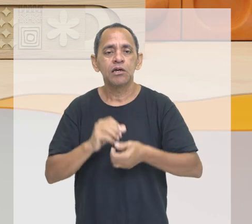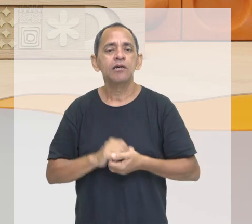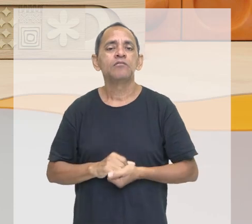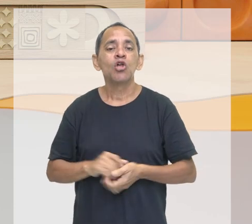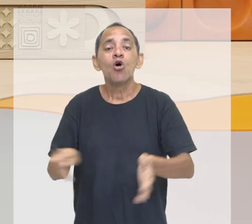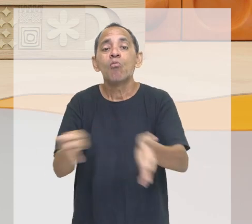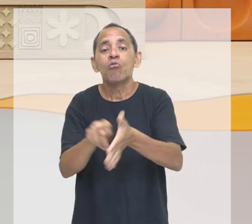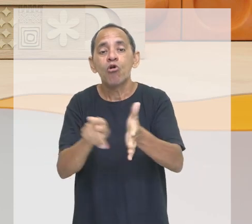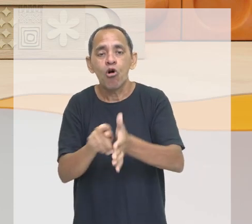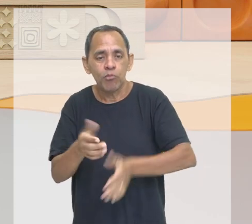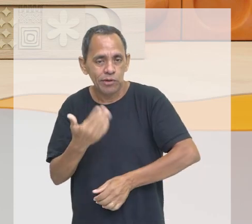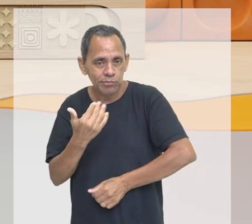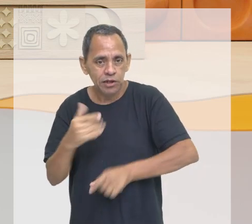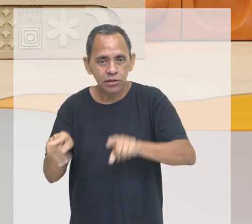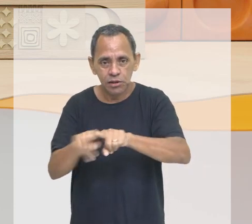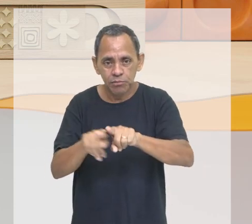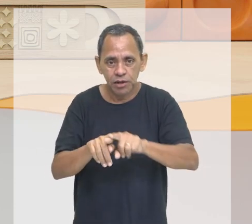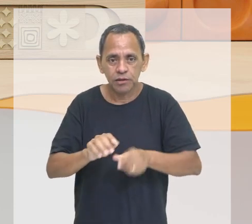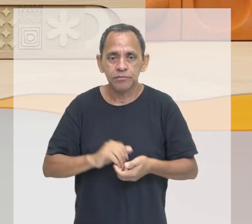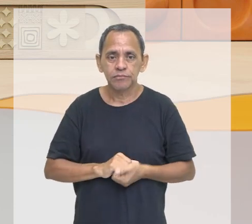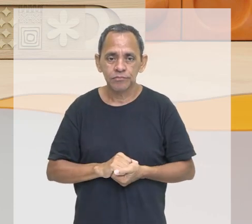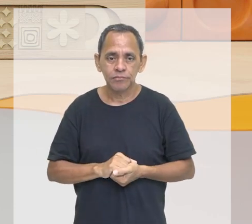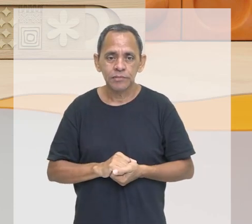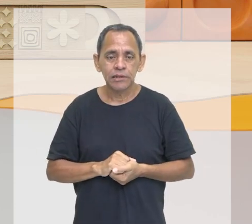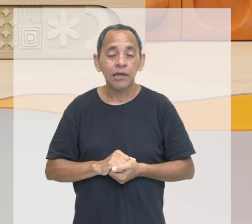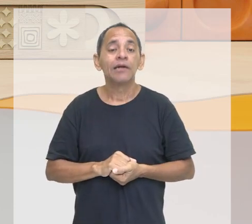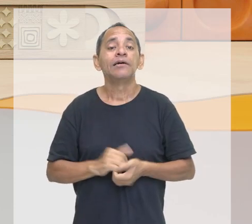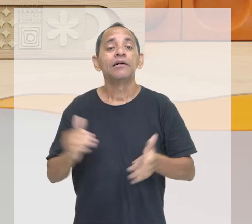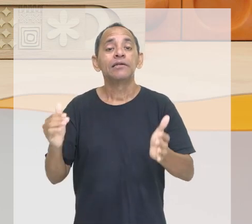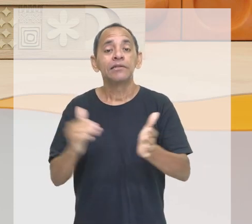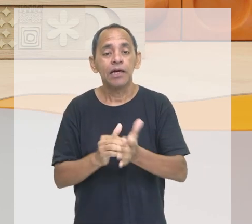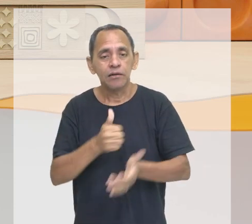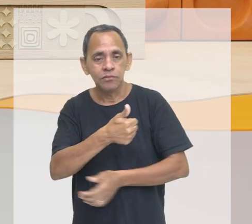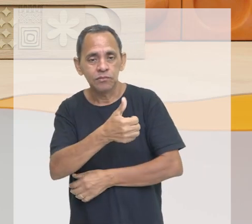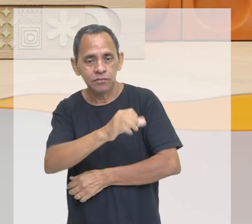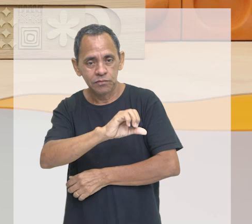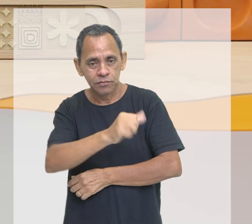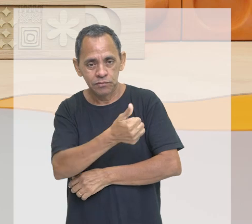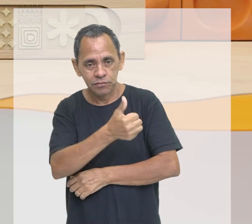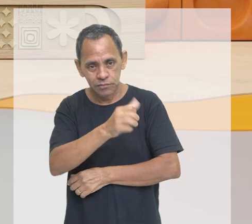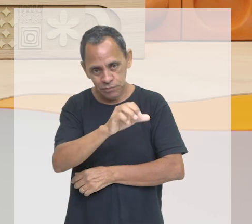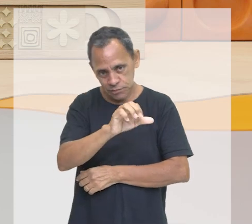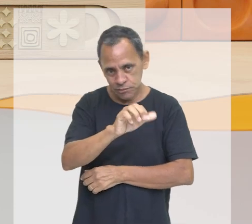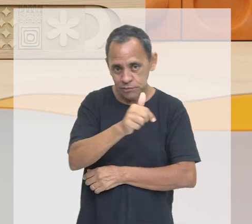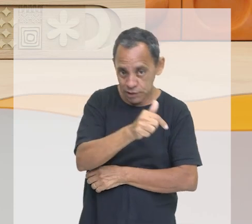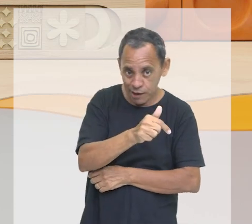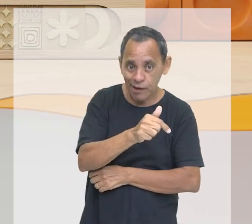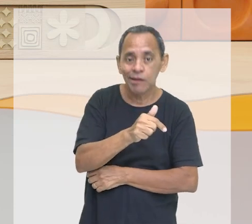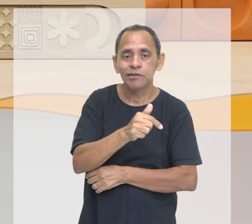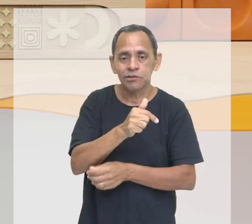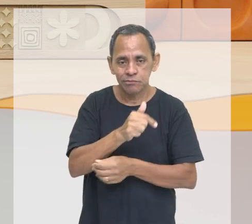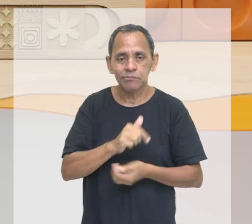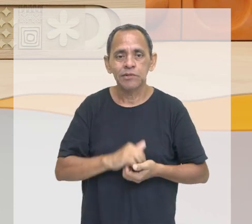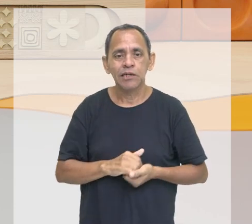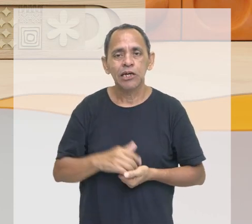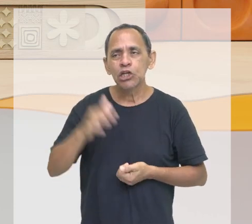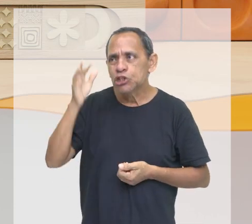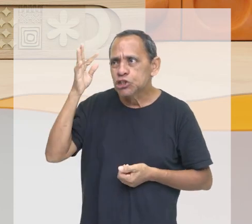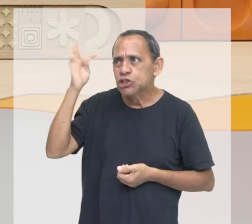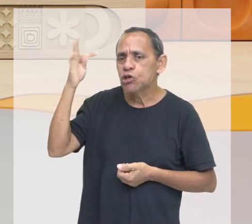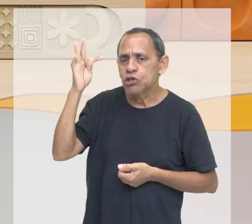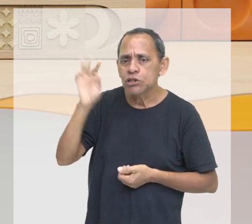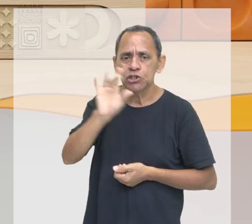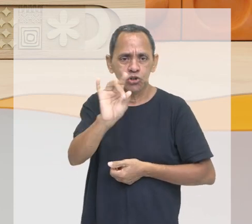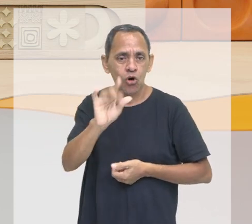produziriam para o seu próprio sustento. Mas tudo isso, até 1917, era apenas teoria. A